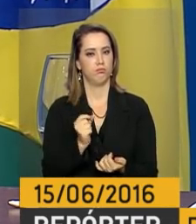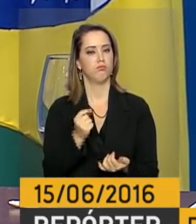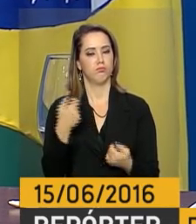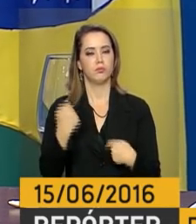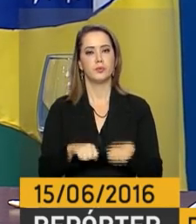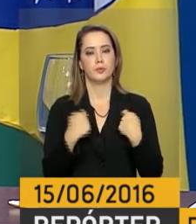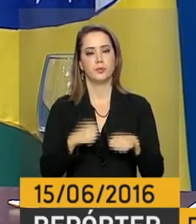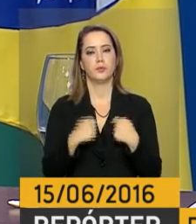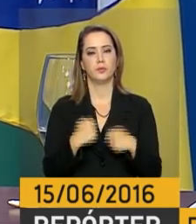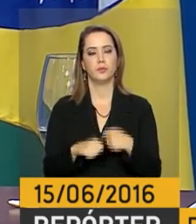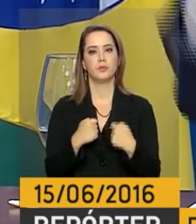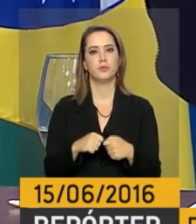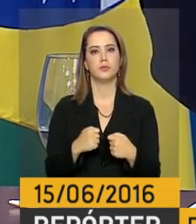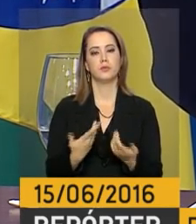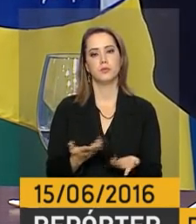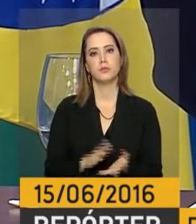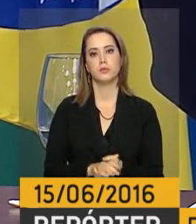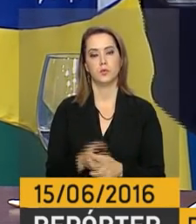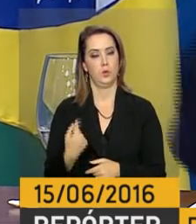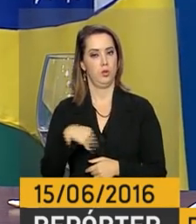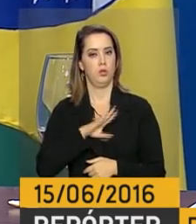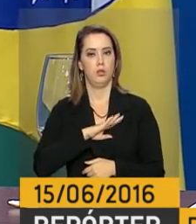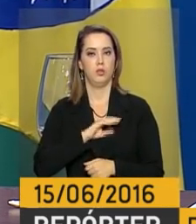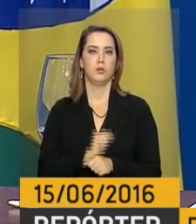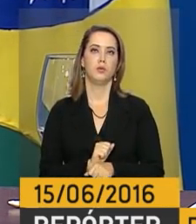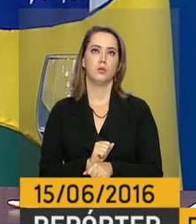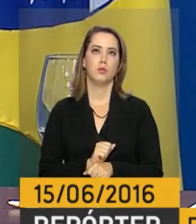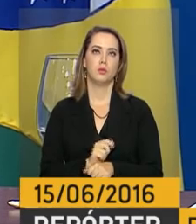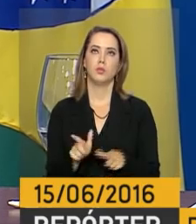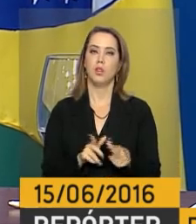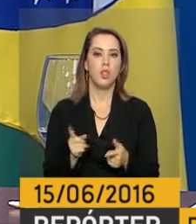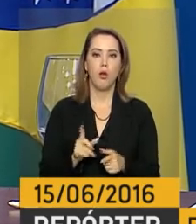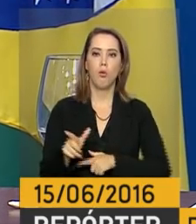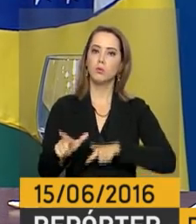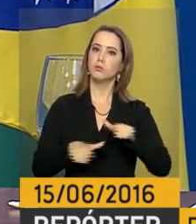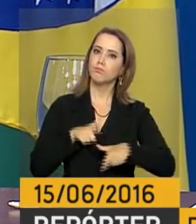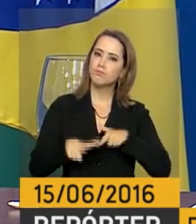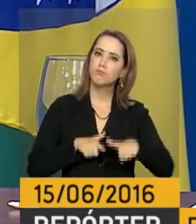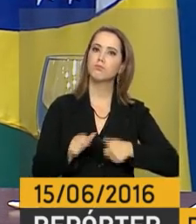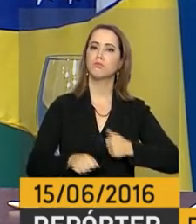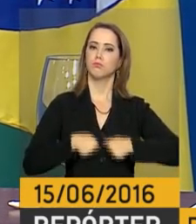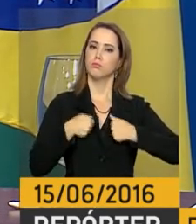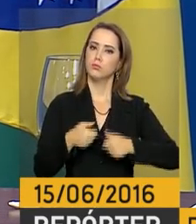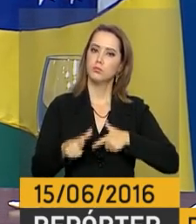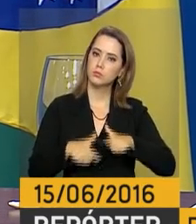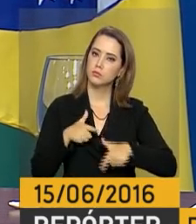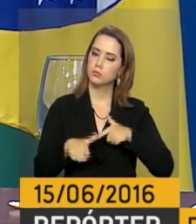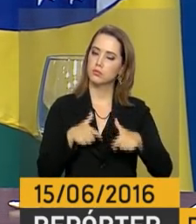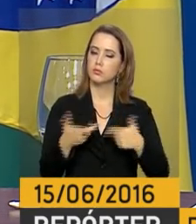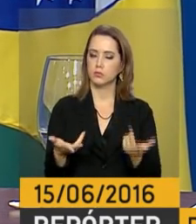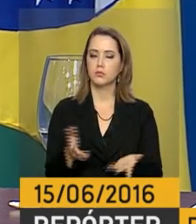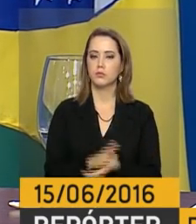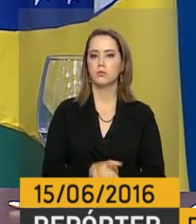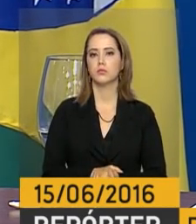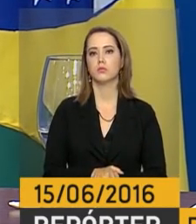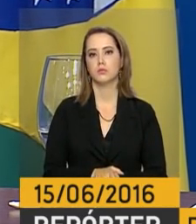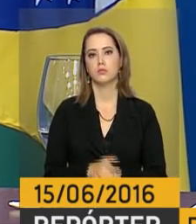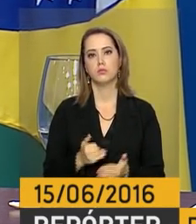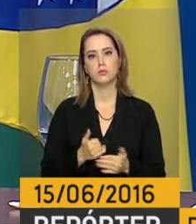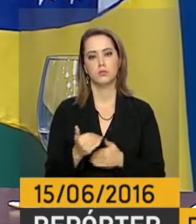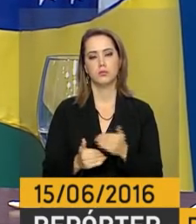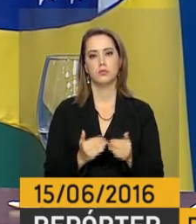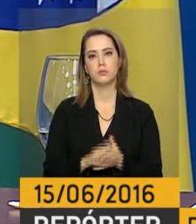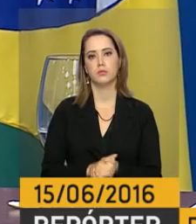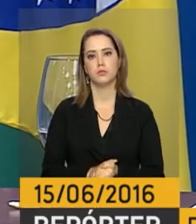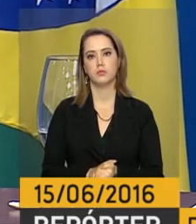etc. Estamos, não vão parar de trabalhar depois de apresentar isso ao Congresso Nuturo, pelo contrário, vamos continuar trabalhando